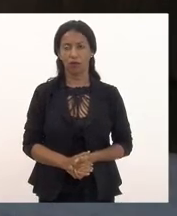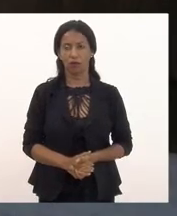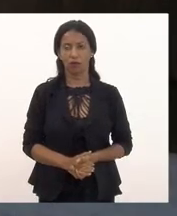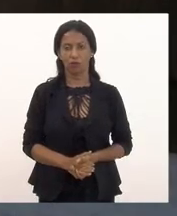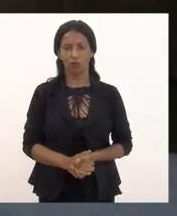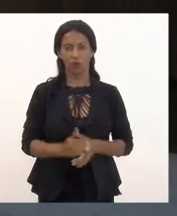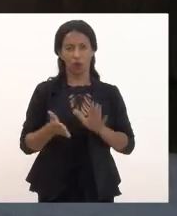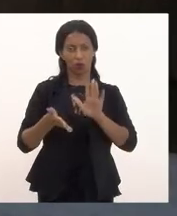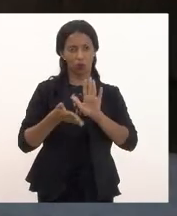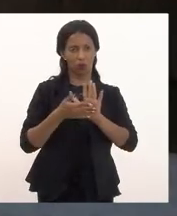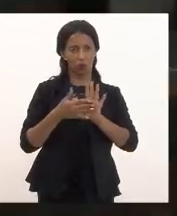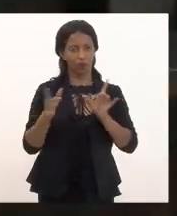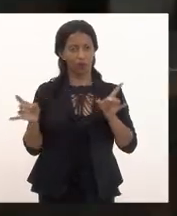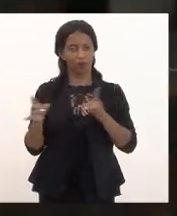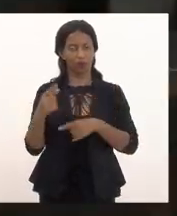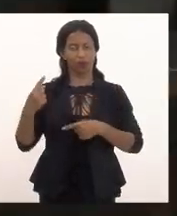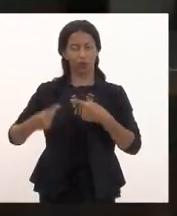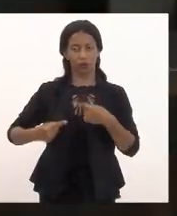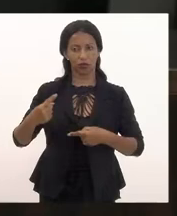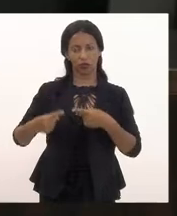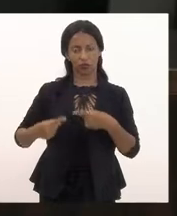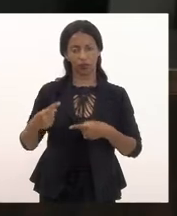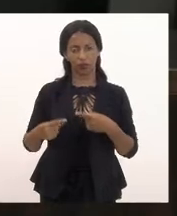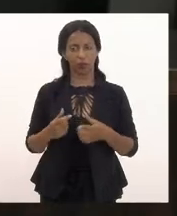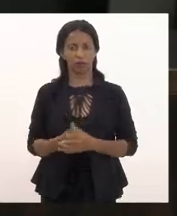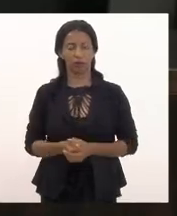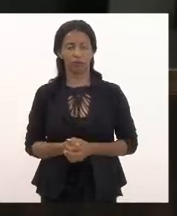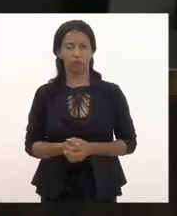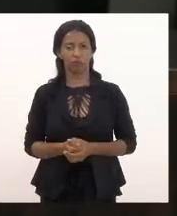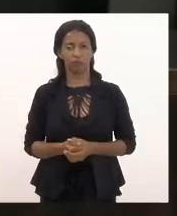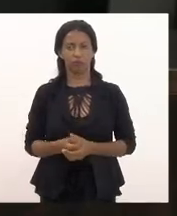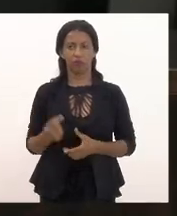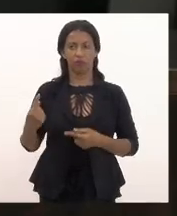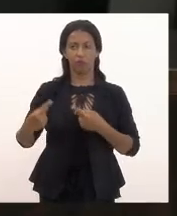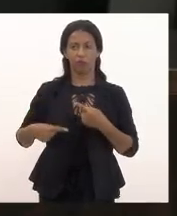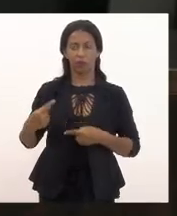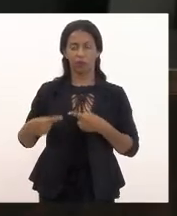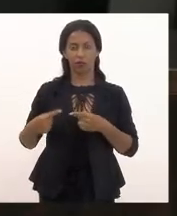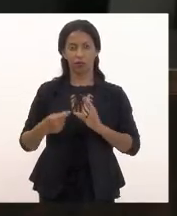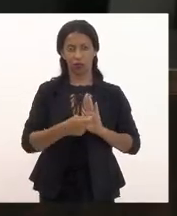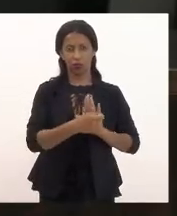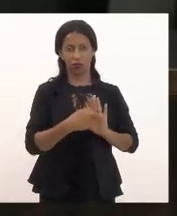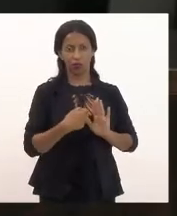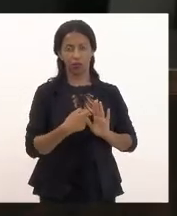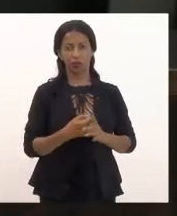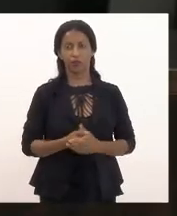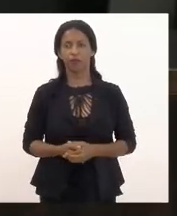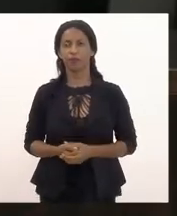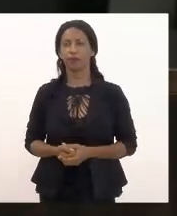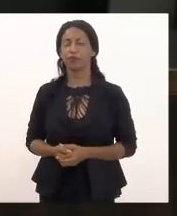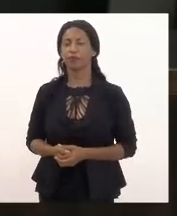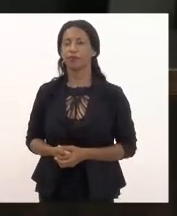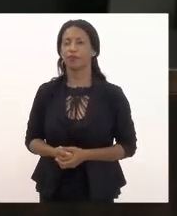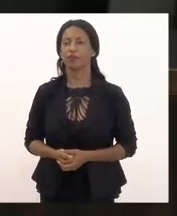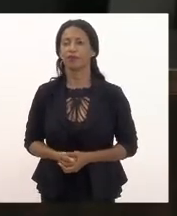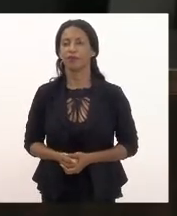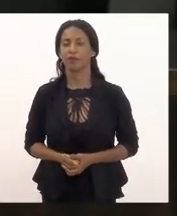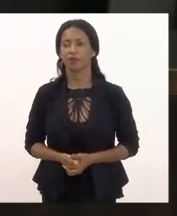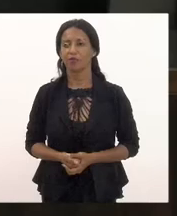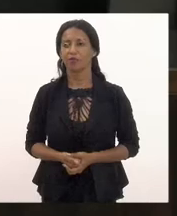Com os pareceres emitidos em discussão. Para discutir estão escritos. Para discutir, presidente. Um instante só, por